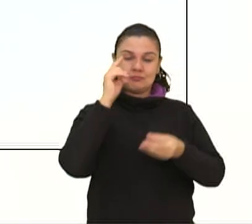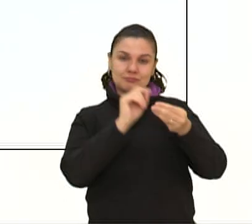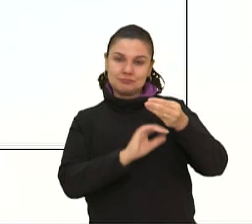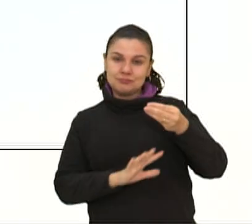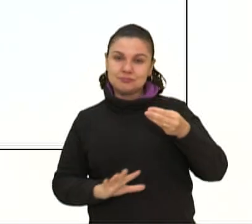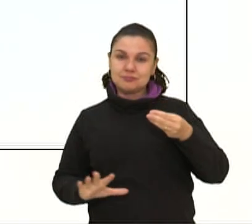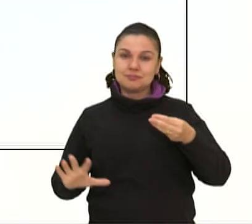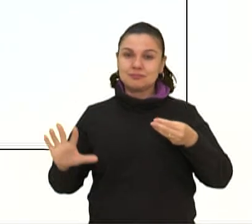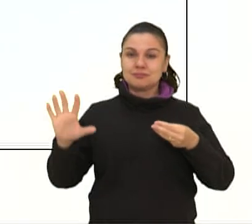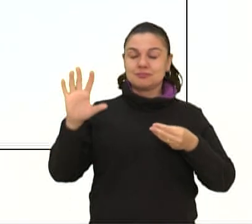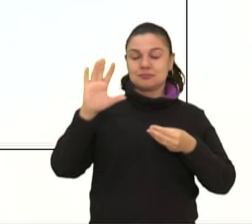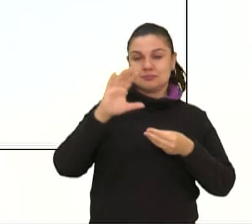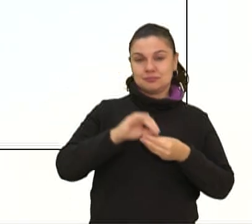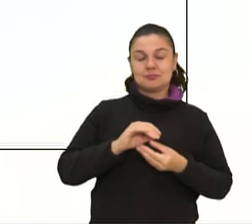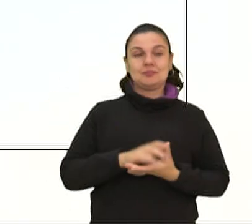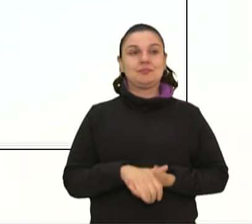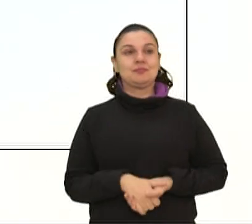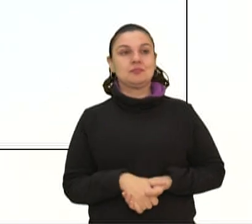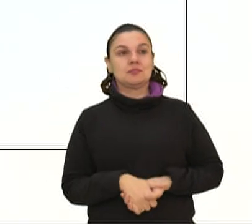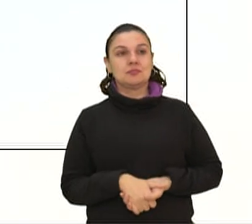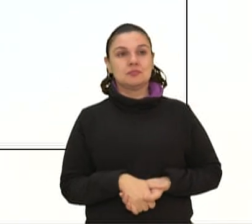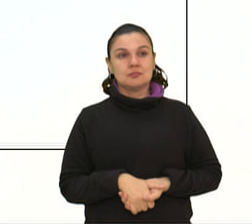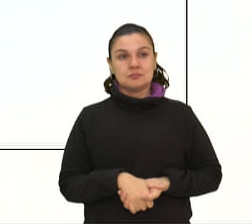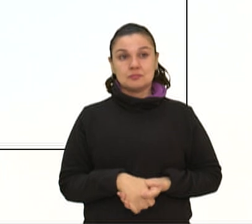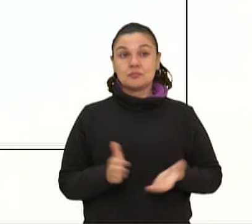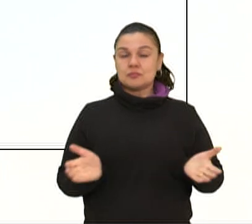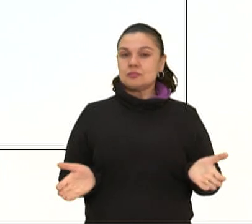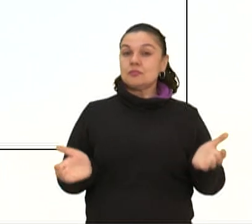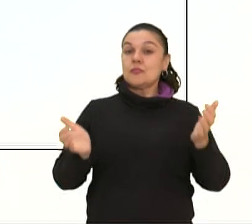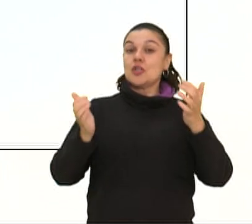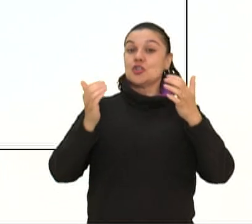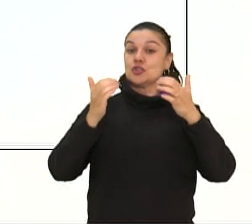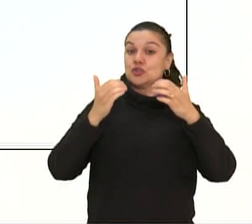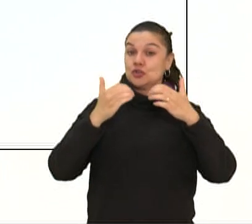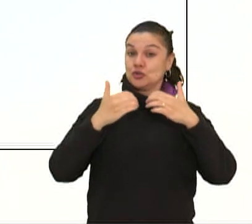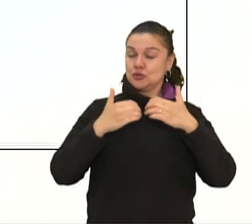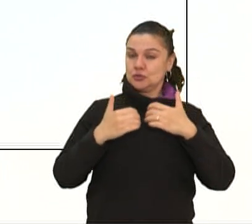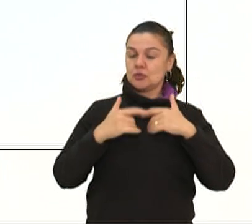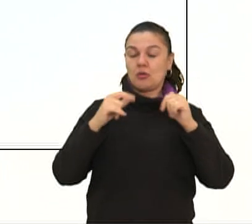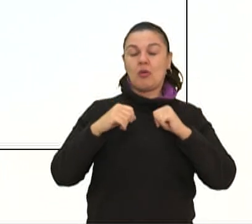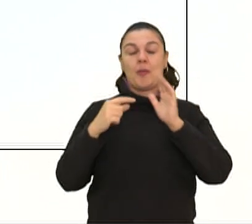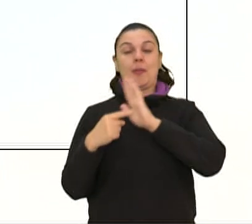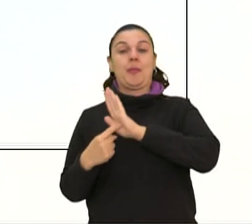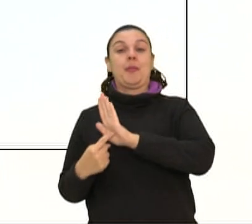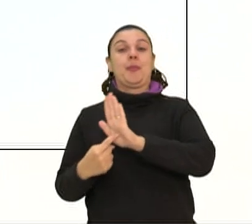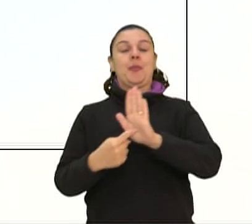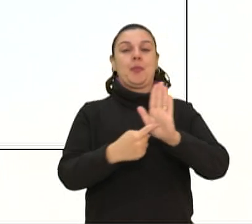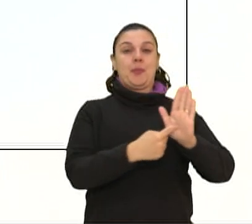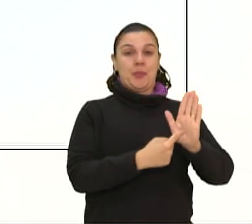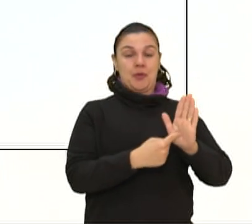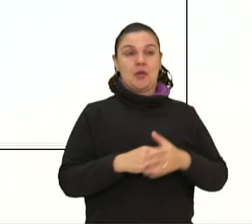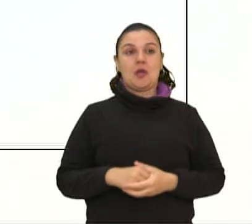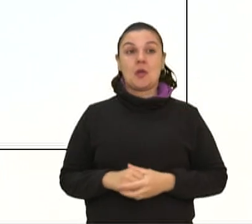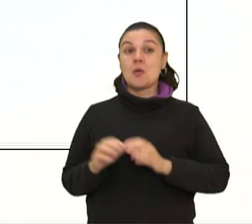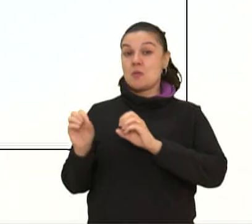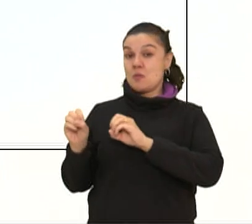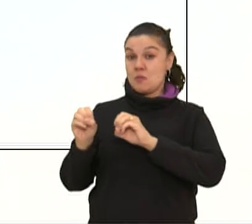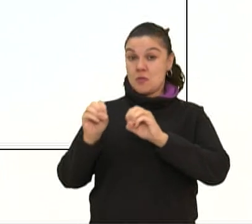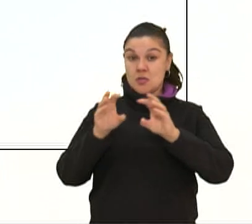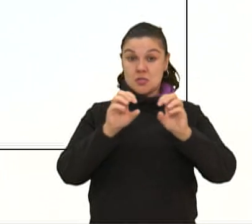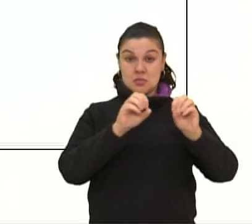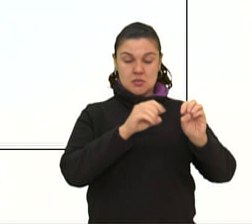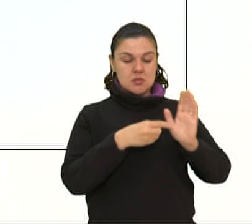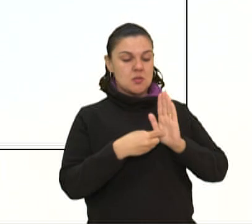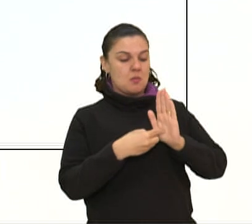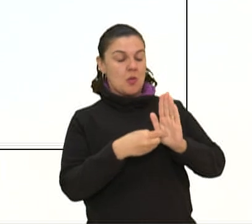você individualmente pode fazer. É isso que acontece. É a grande ideia dos estoicos.